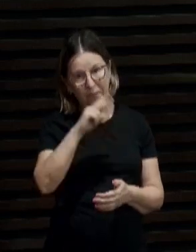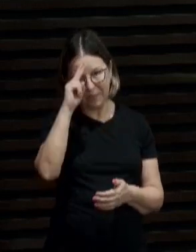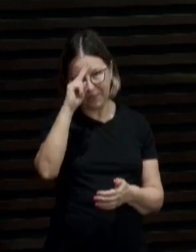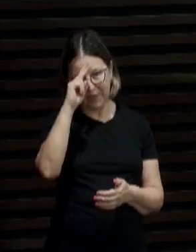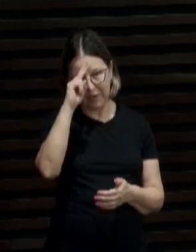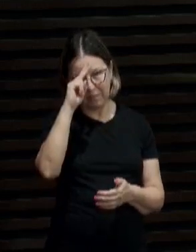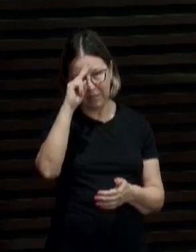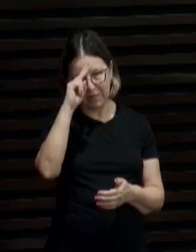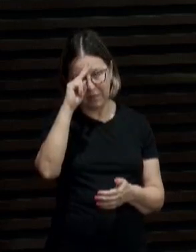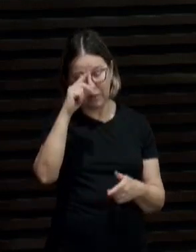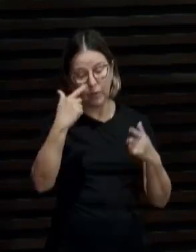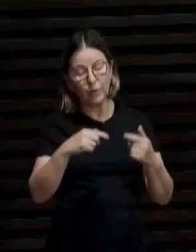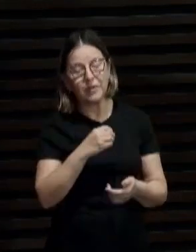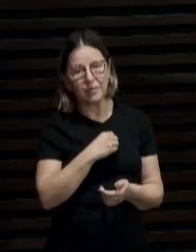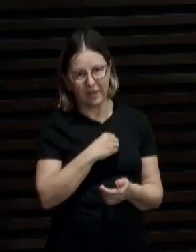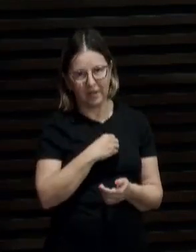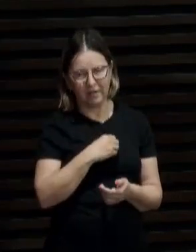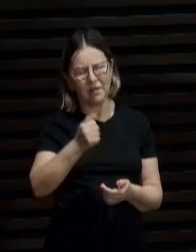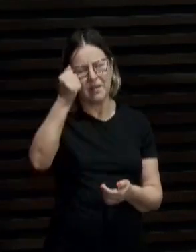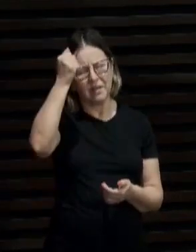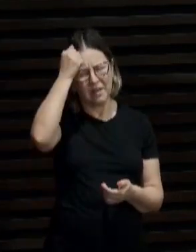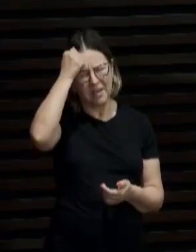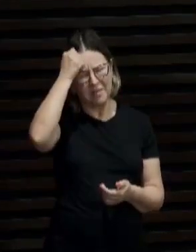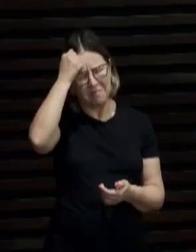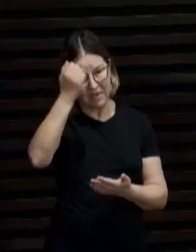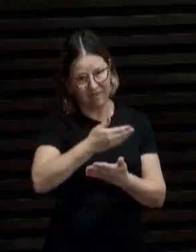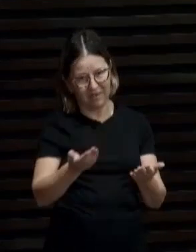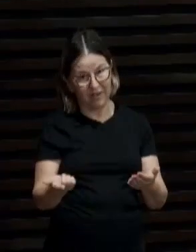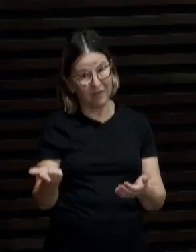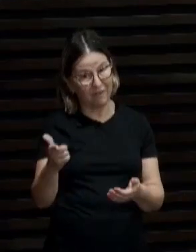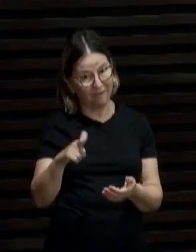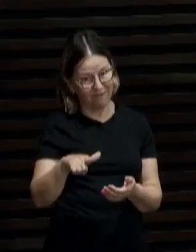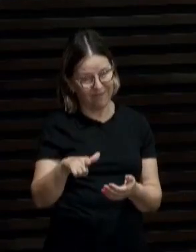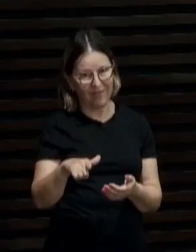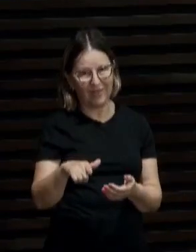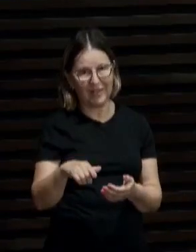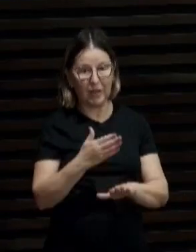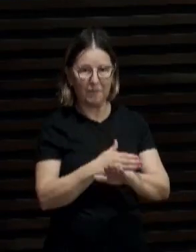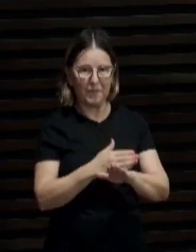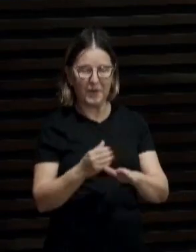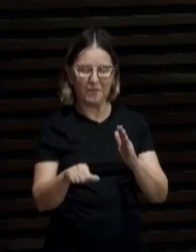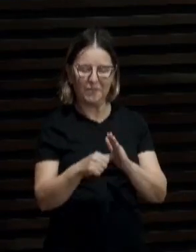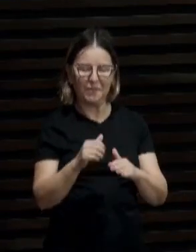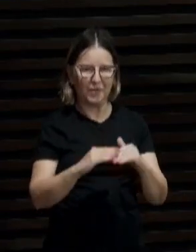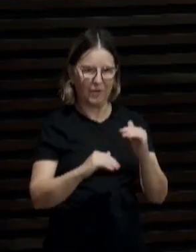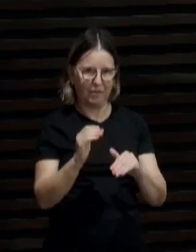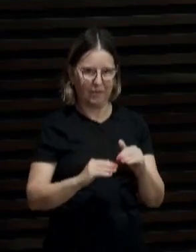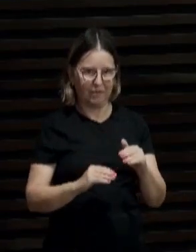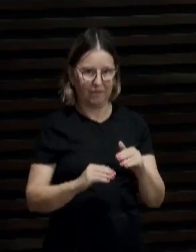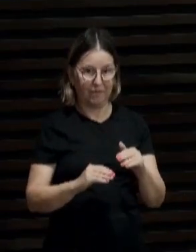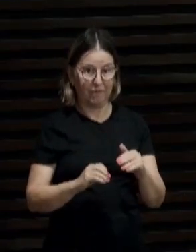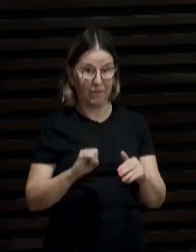de onde caíste, arrepende-te e volta à prática das primeiras obras, e se não, venho